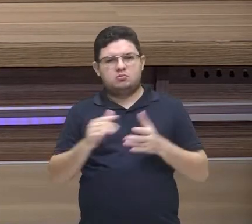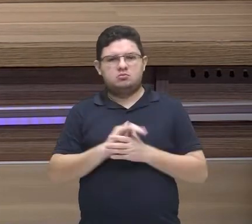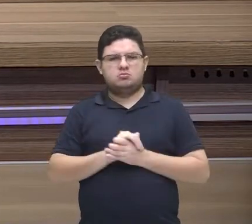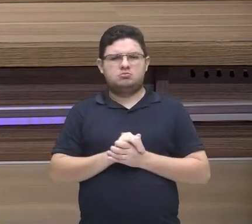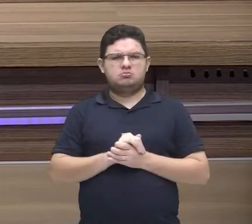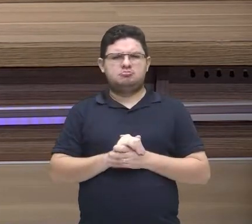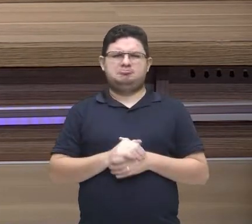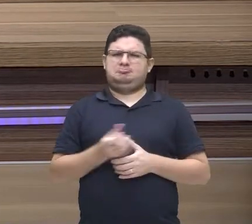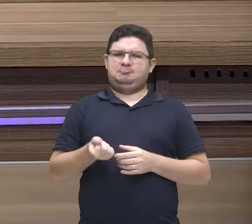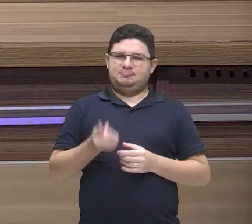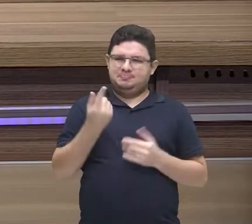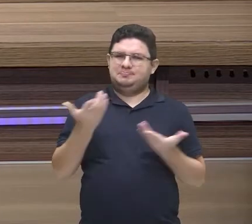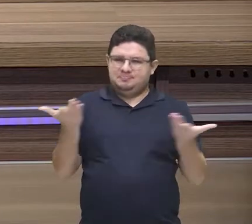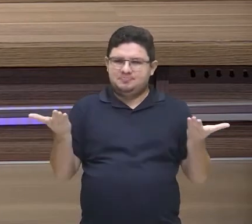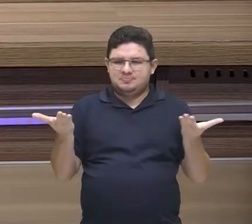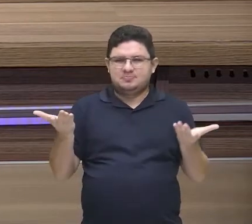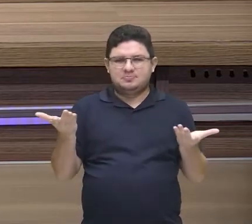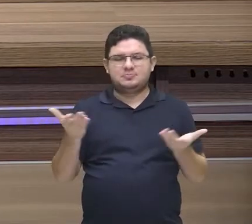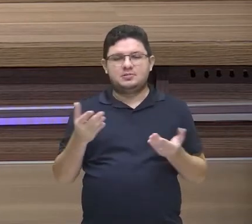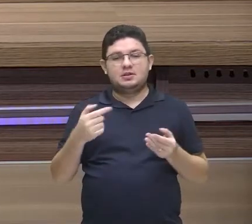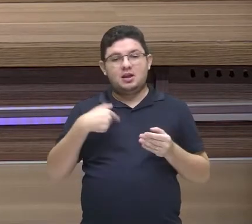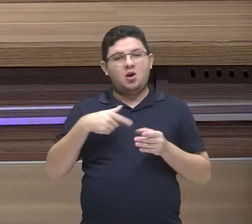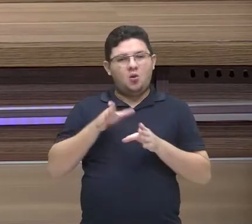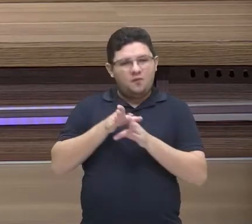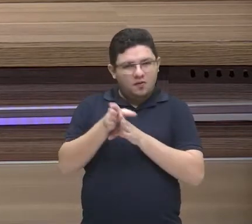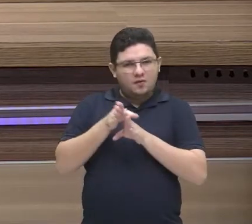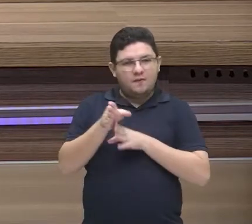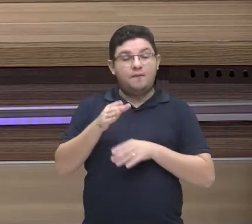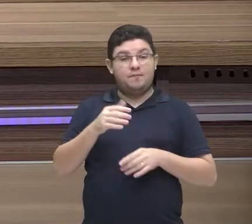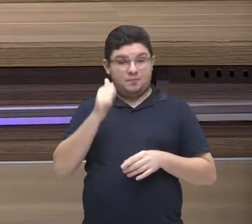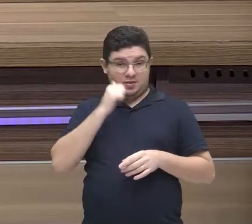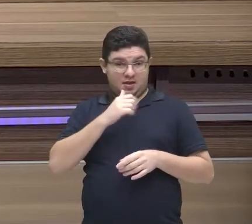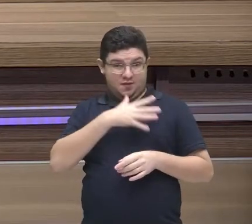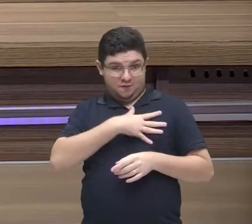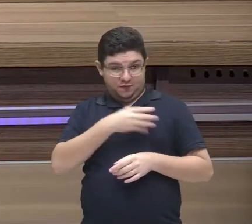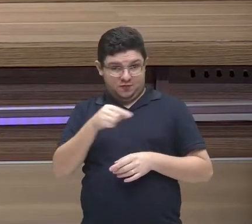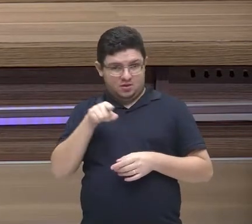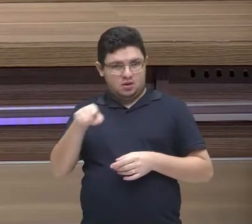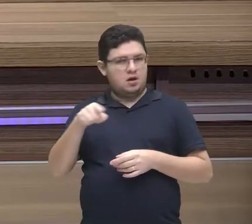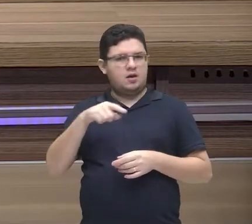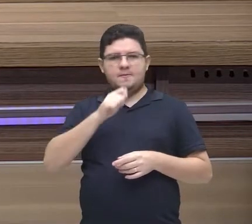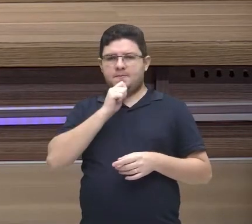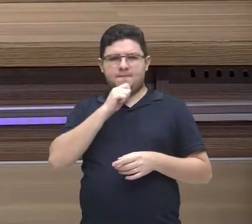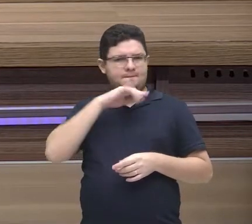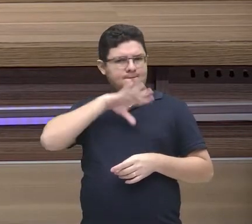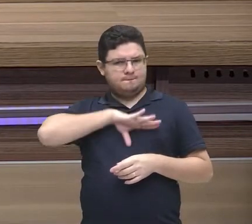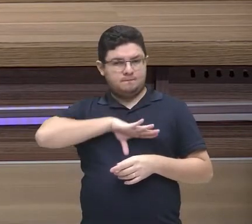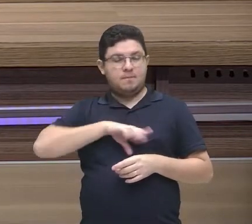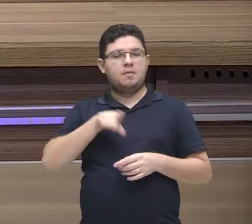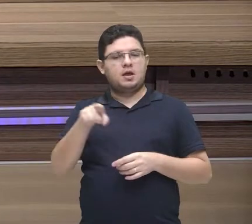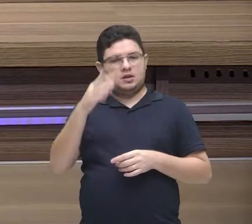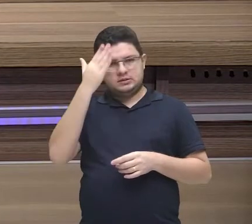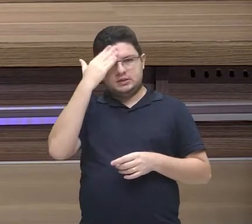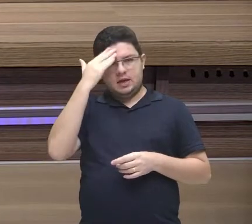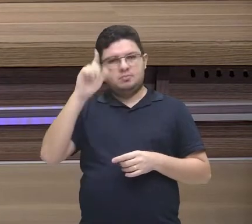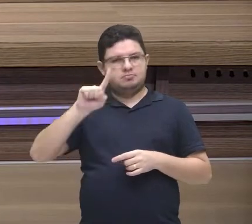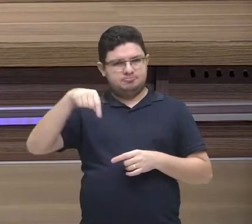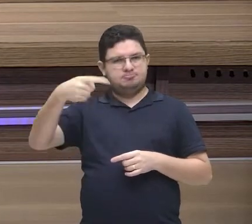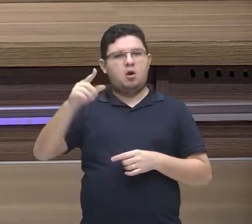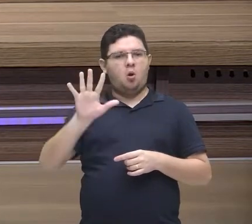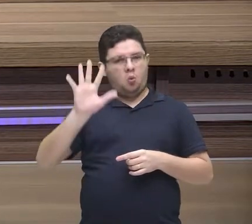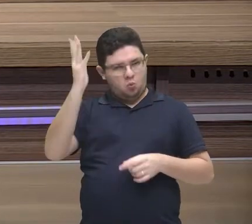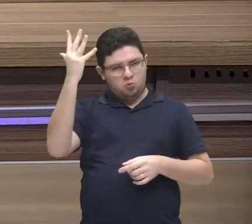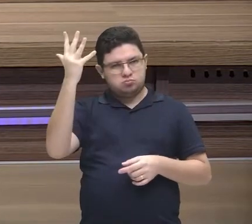coisa, né? Quer dizer, eu dando informação para minha filha, que ainda não menstruava, mas ela sabia o que ia acontecer. Tanto é que a minha